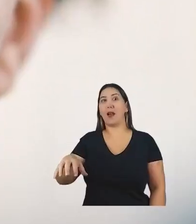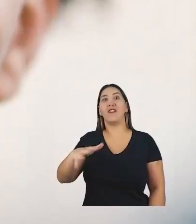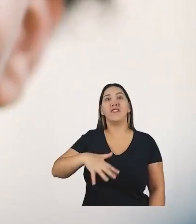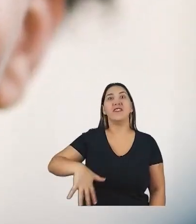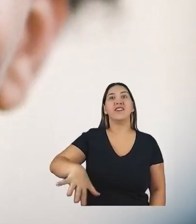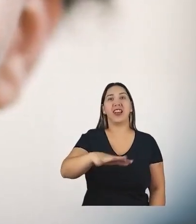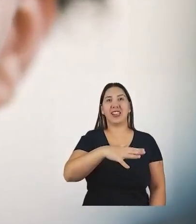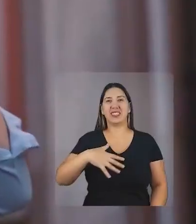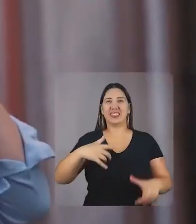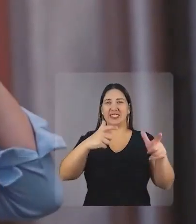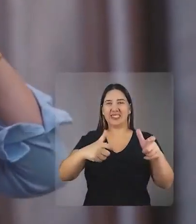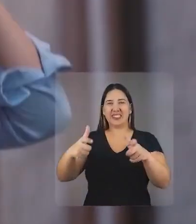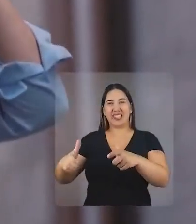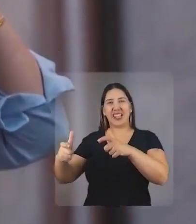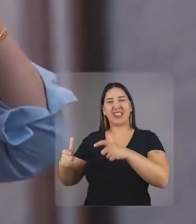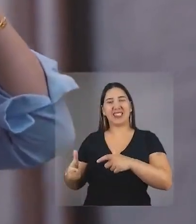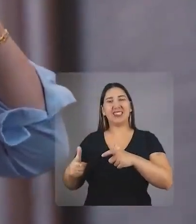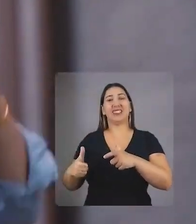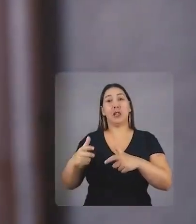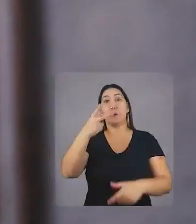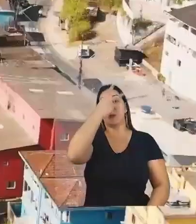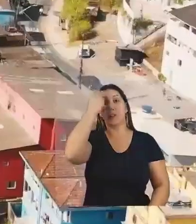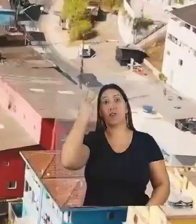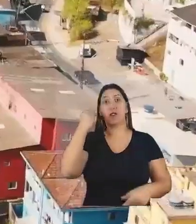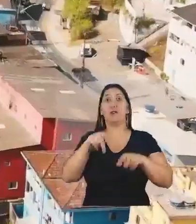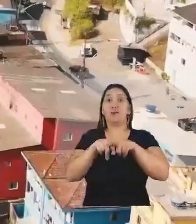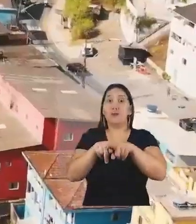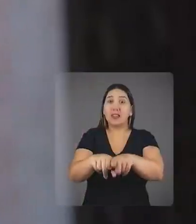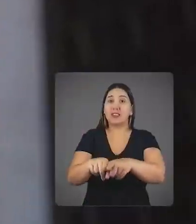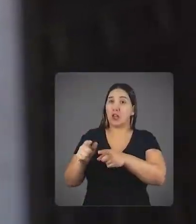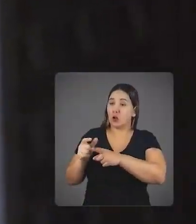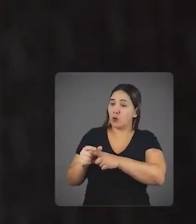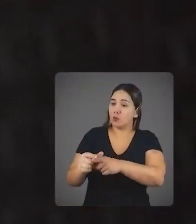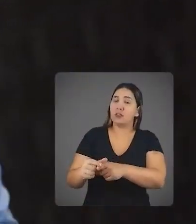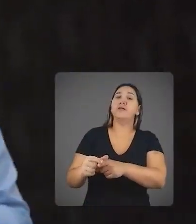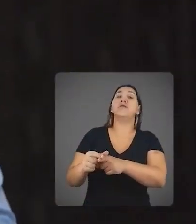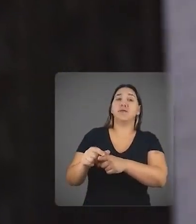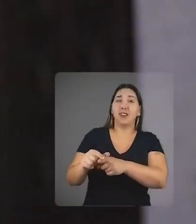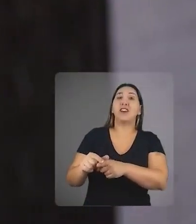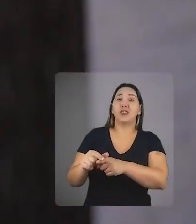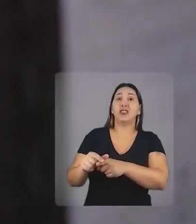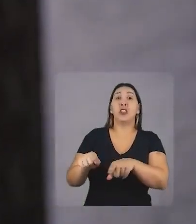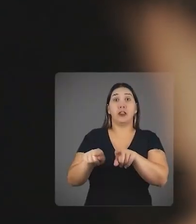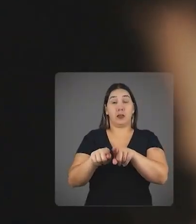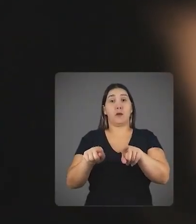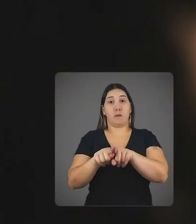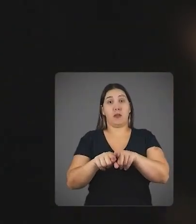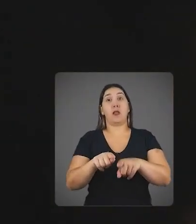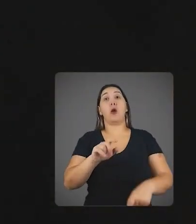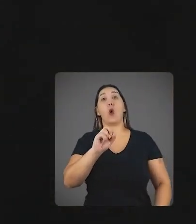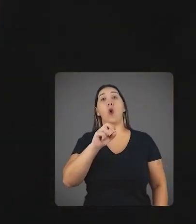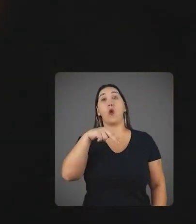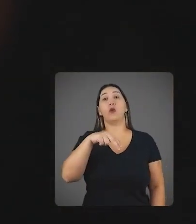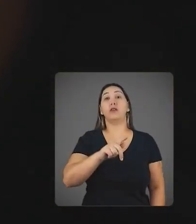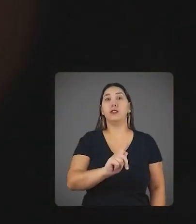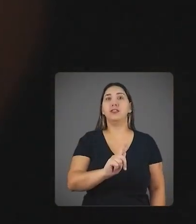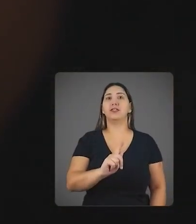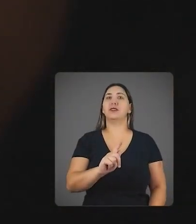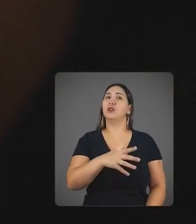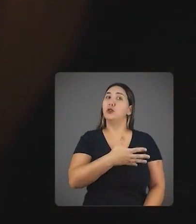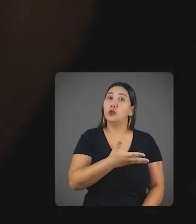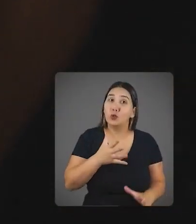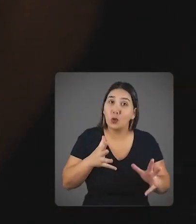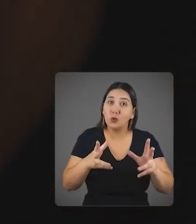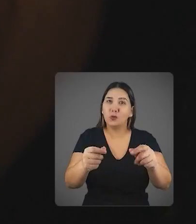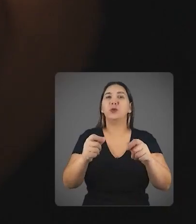da cidade. A prefeitura será parceira das comunidades e entidades civis, garantindo que a arte e a cultura